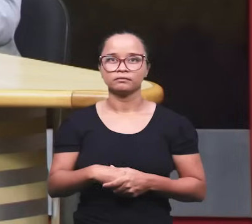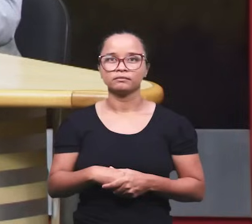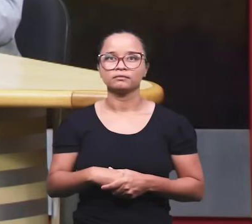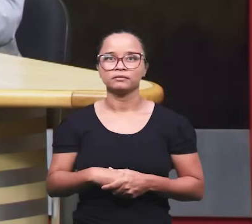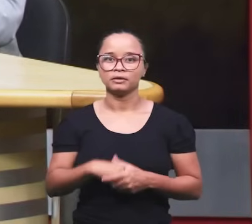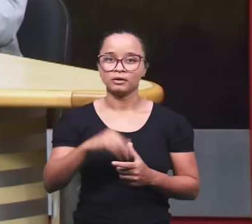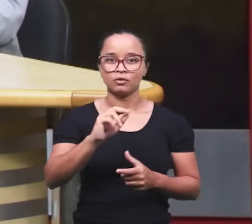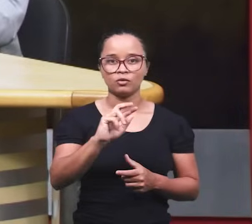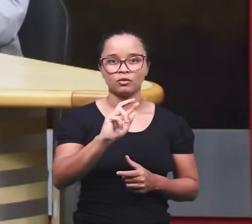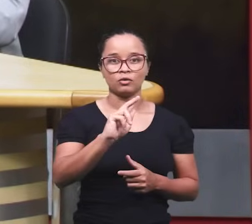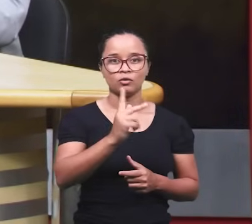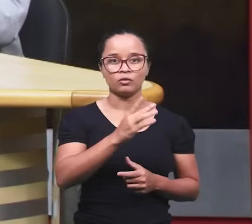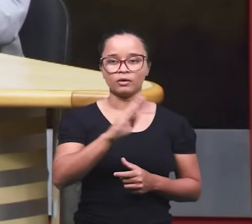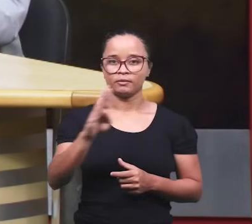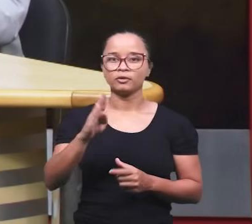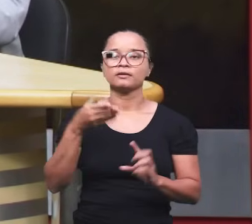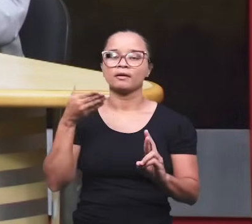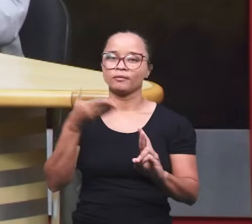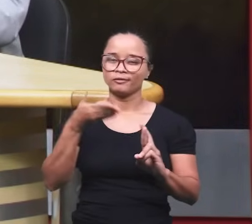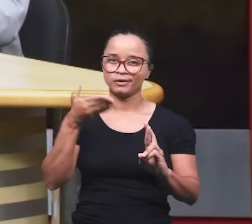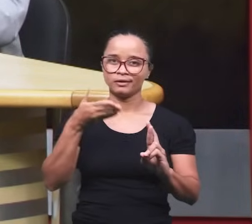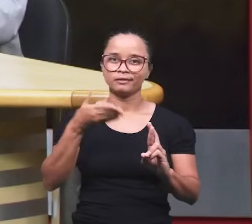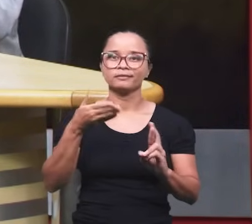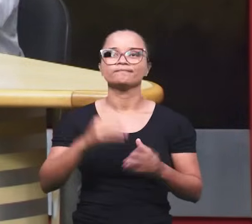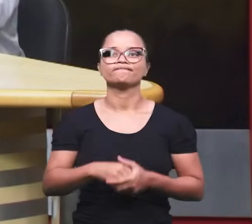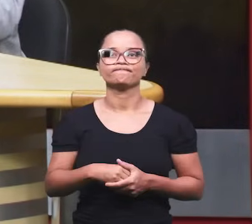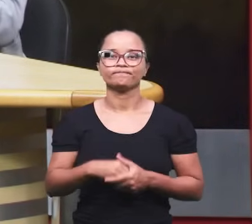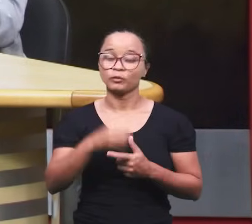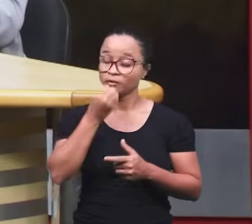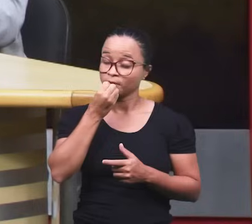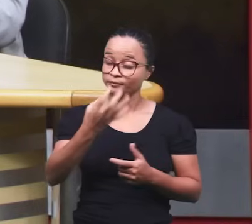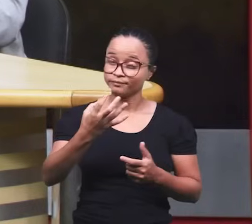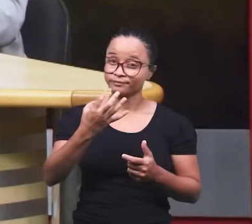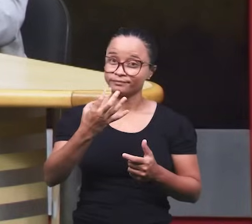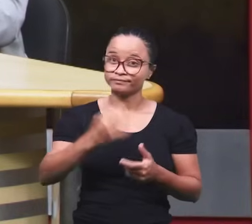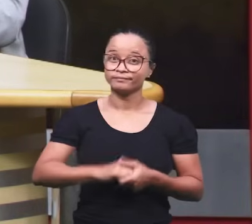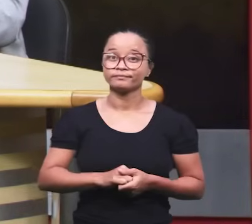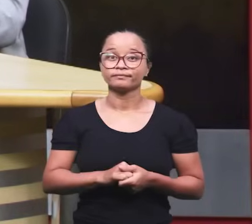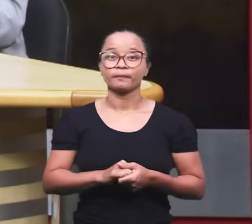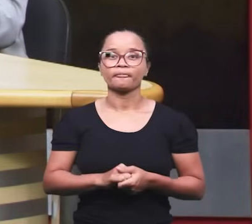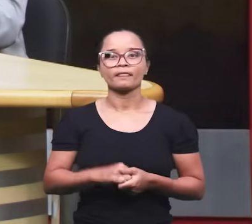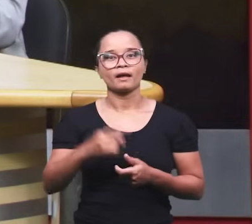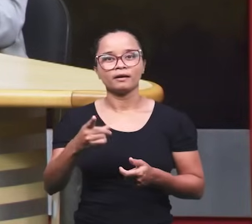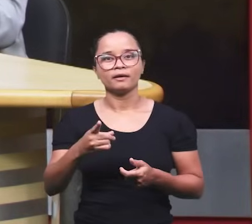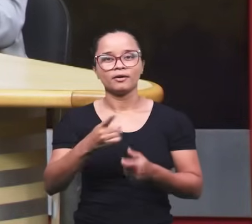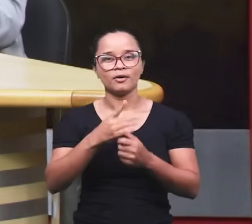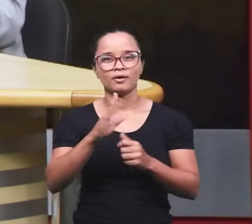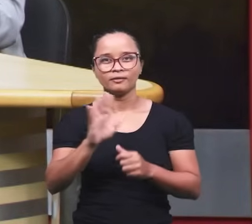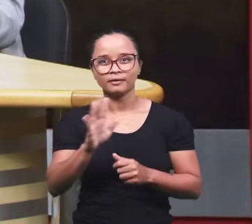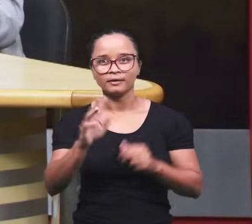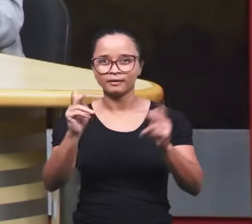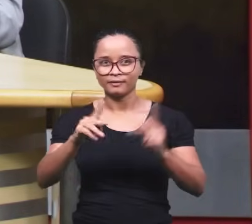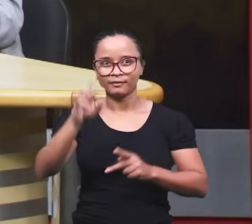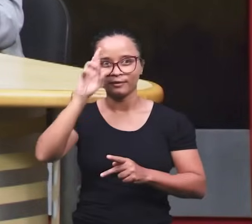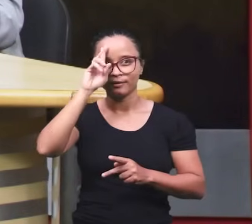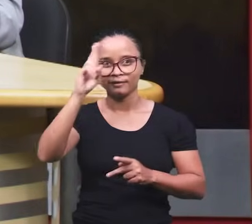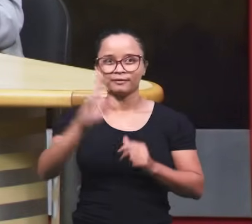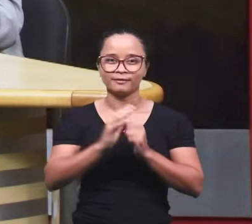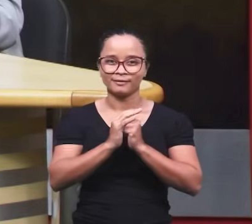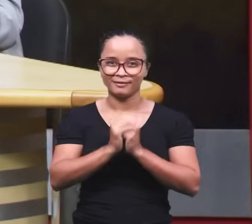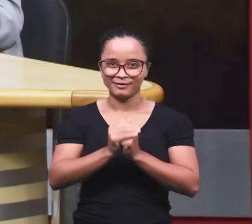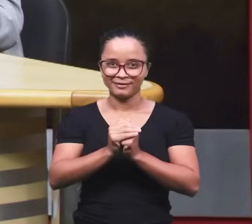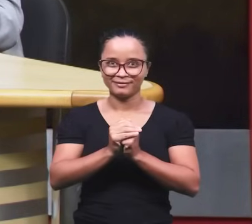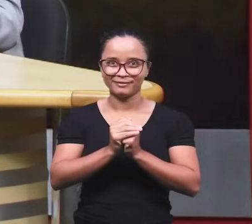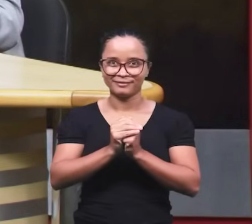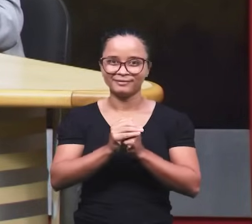hebreu tem essa o povo Judeu tem essa eh essa referência né Muito bem eu me despeço de vocês com a paz do